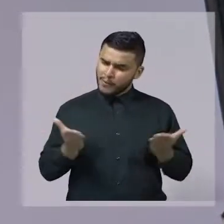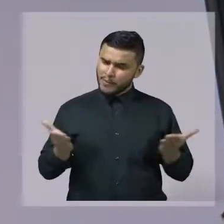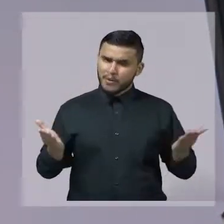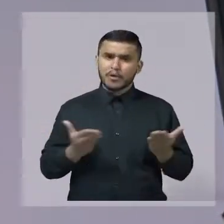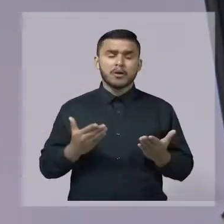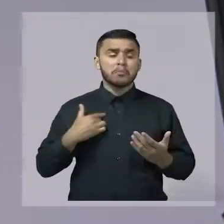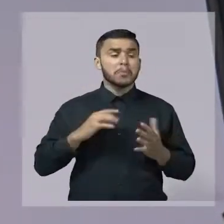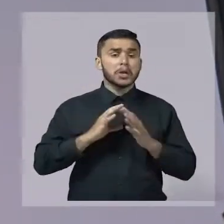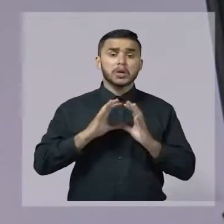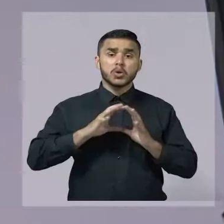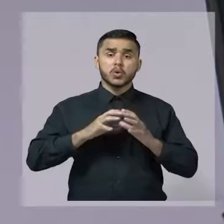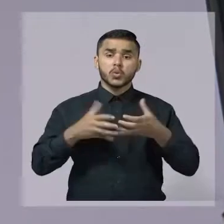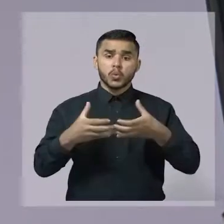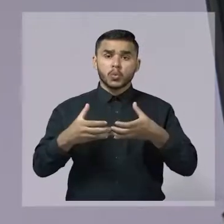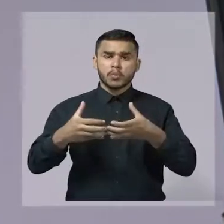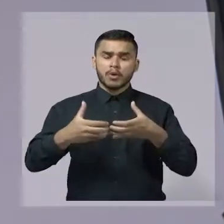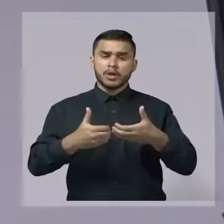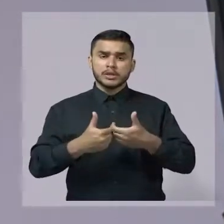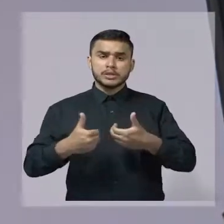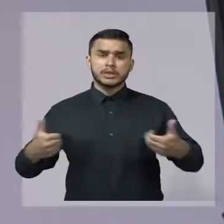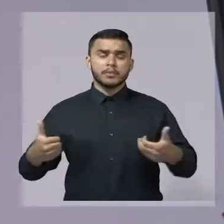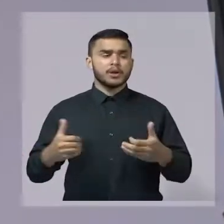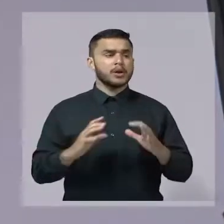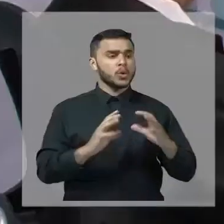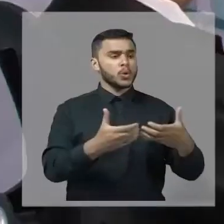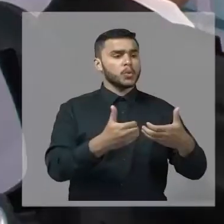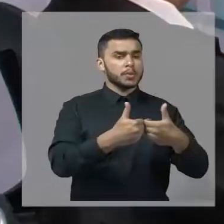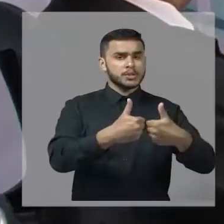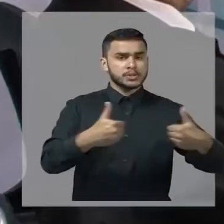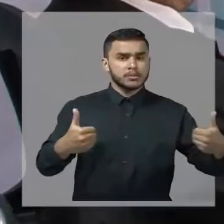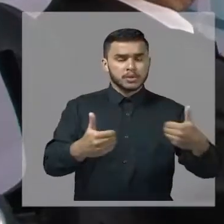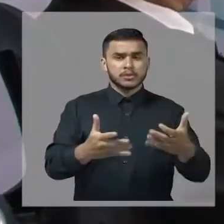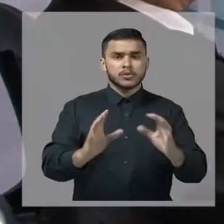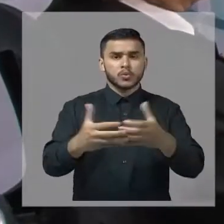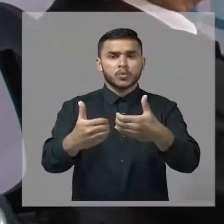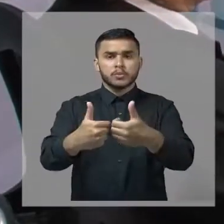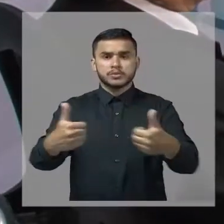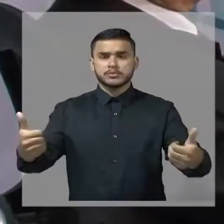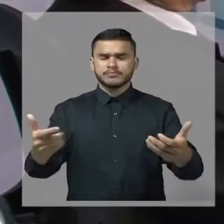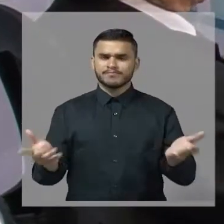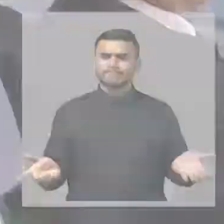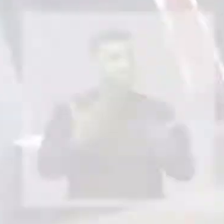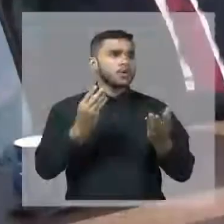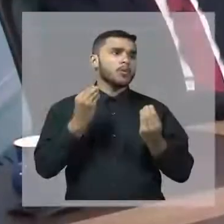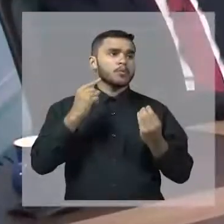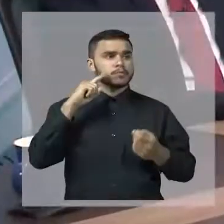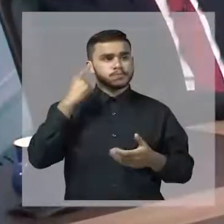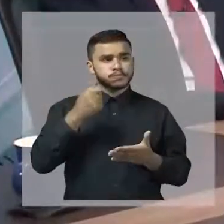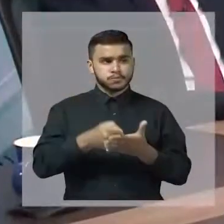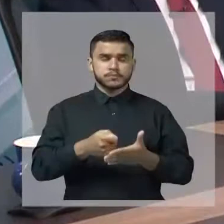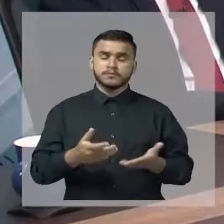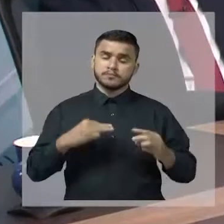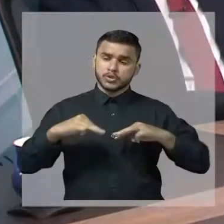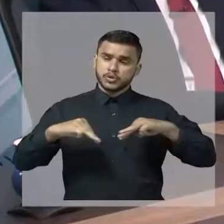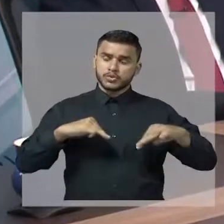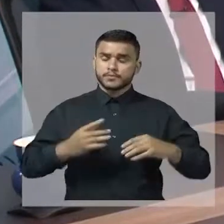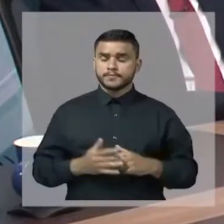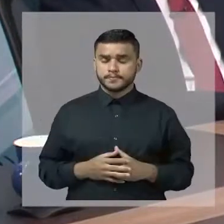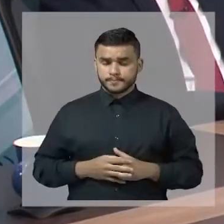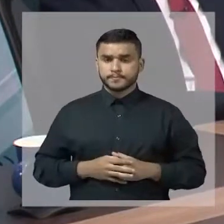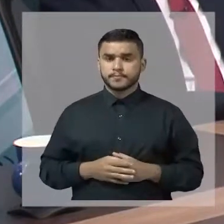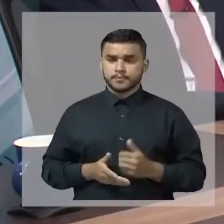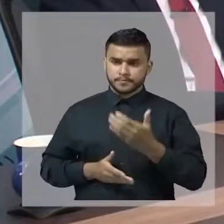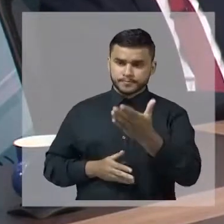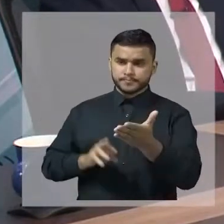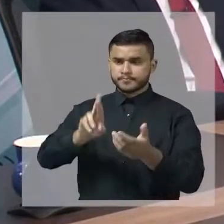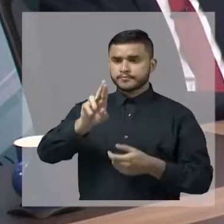verdadeira anarquia que vai piorar se essa decisão prevalecer. Professor Roberto Martins Rodrigues, qual